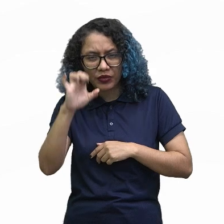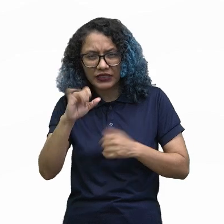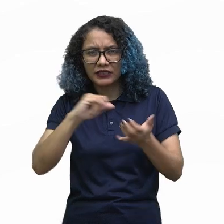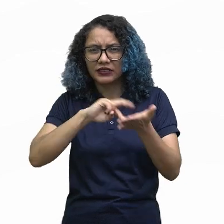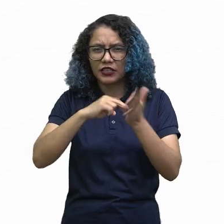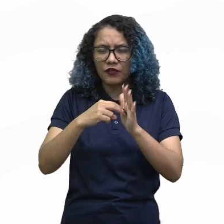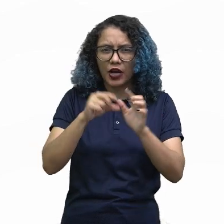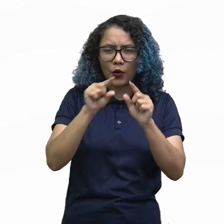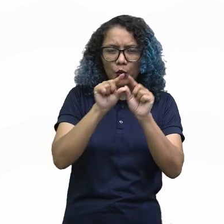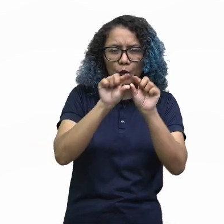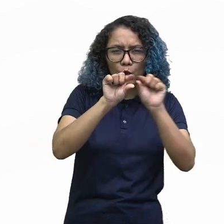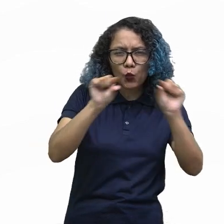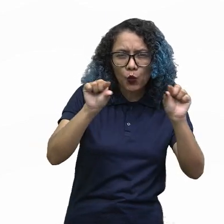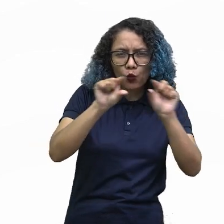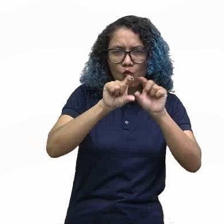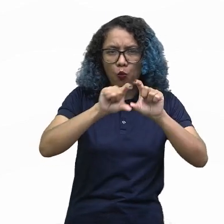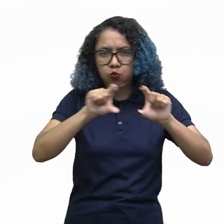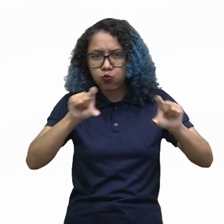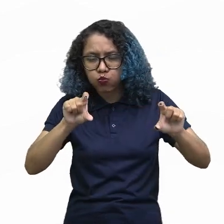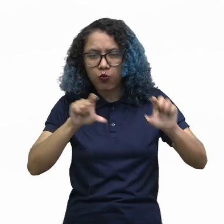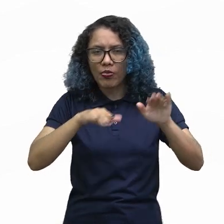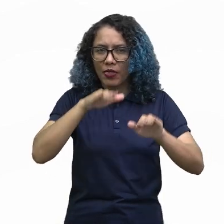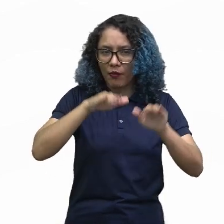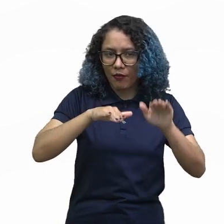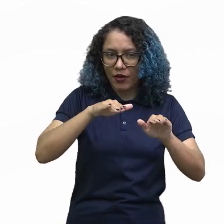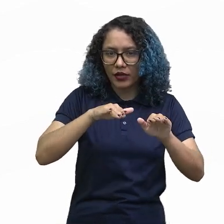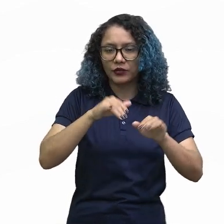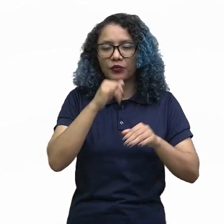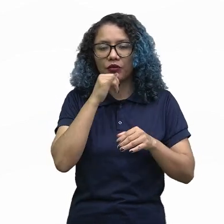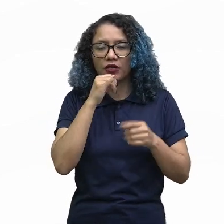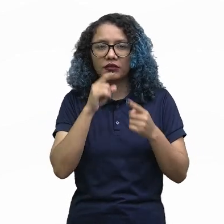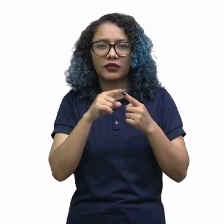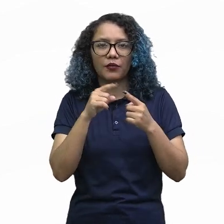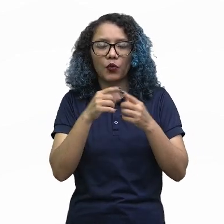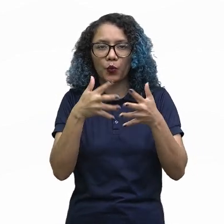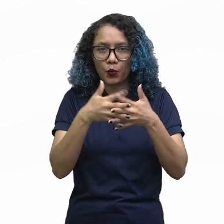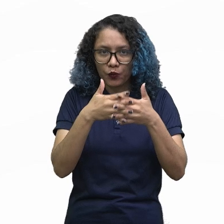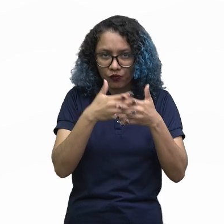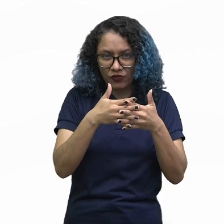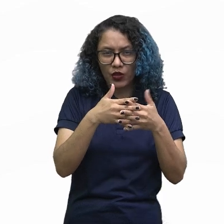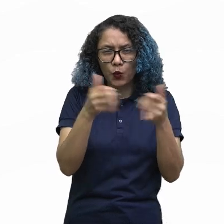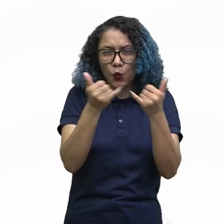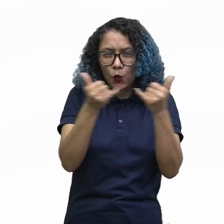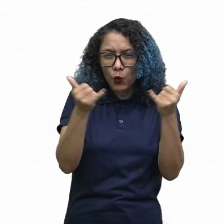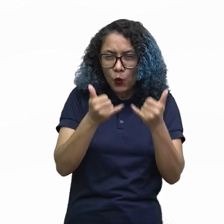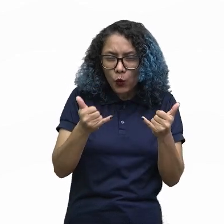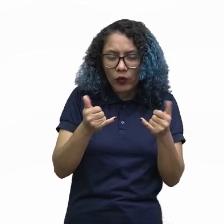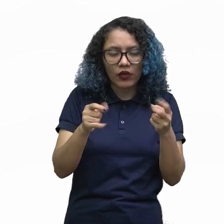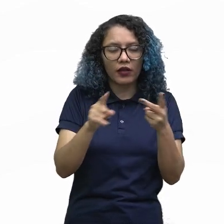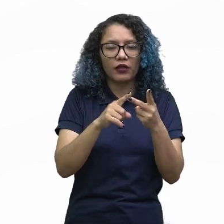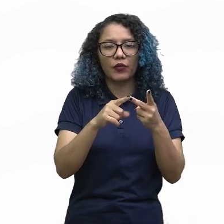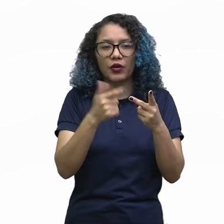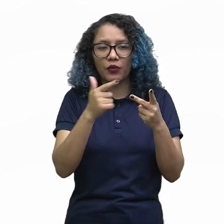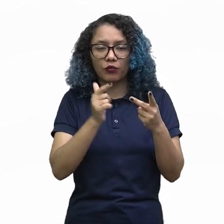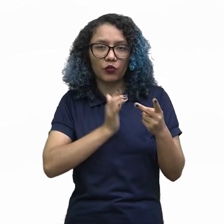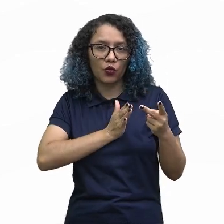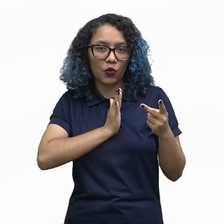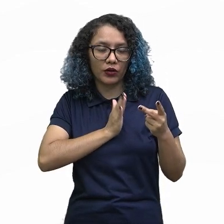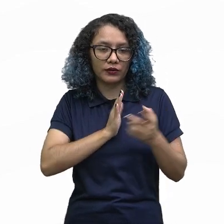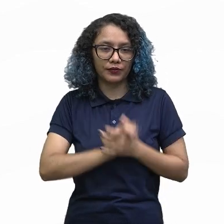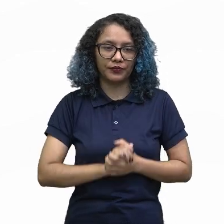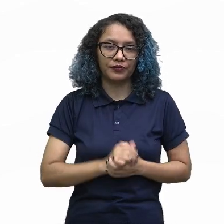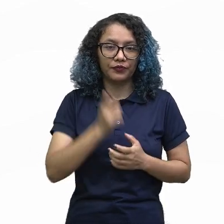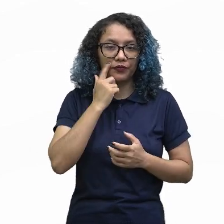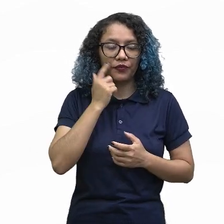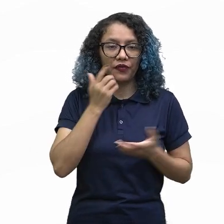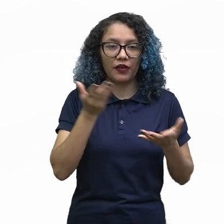diferentes, são uns mais grossos, outros um pouco mais finos, como os capilares, que são bem finos, e também ele é formado pelo coração. Vamos ver um pouco